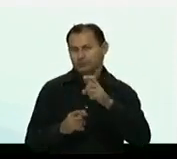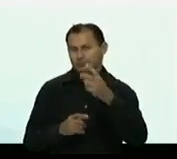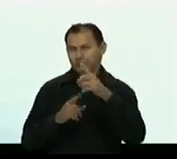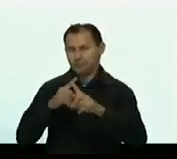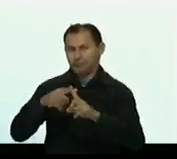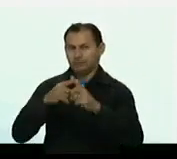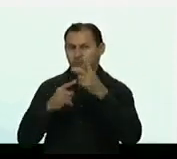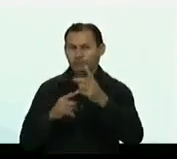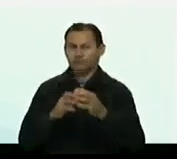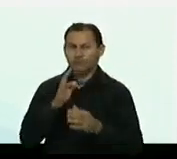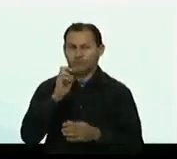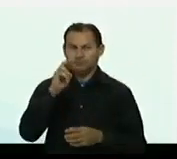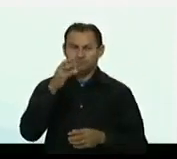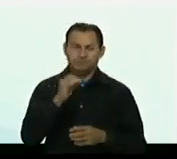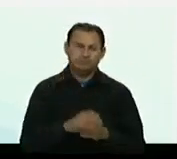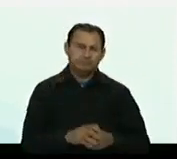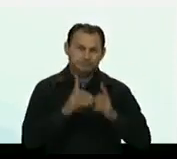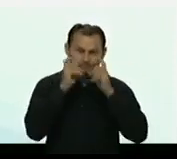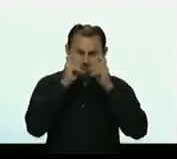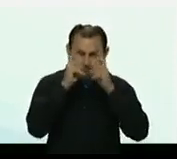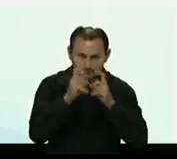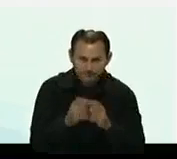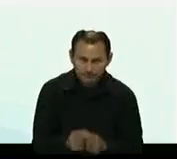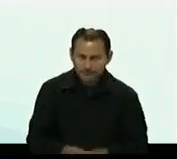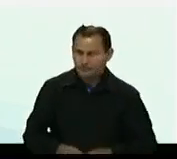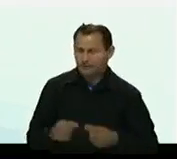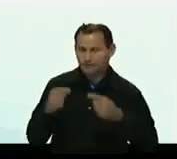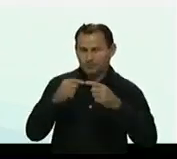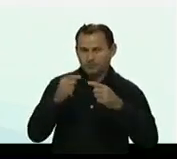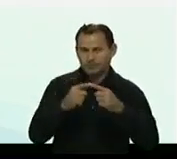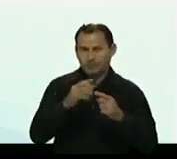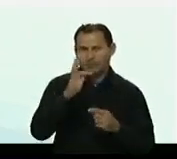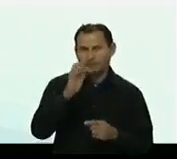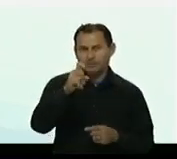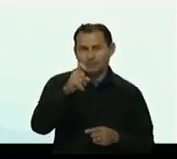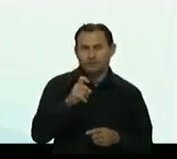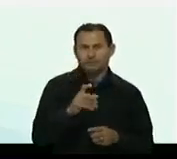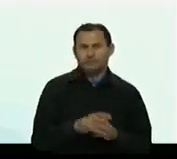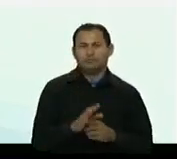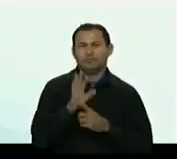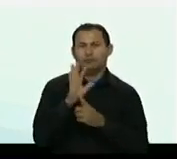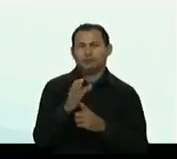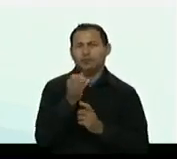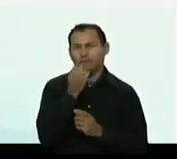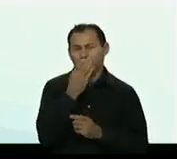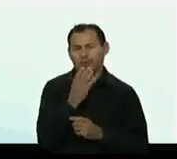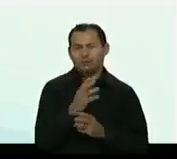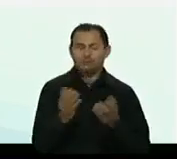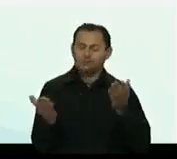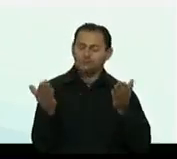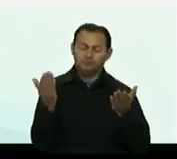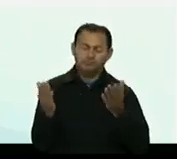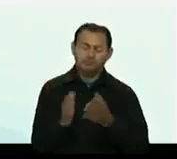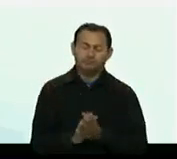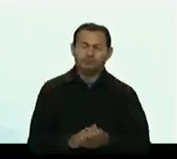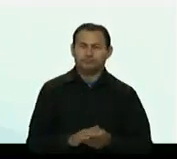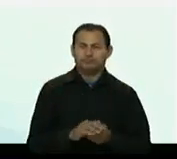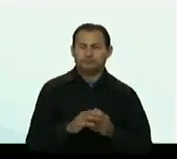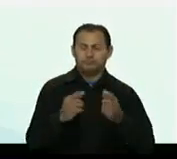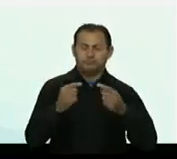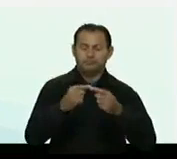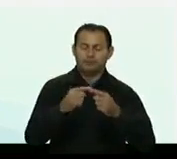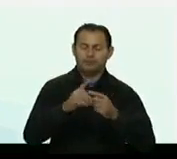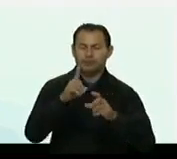Refere-se também a uma função. É interessante observar que essa relação de f de x mostra bem com relação à relação